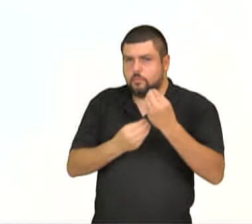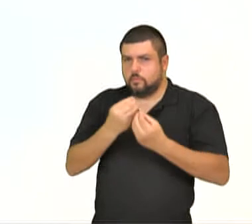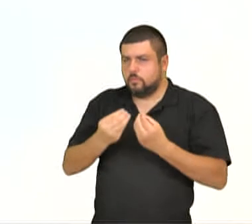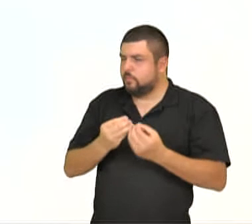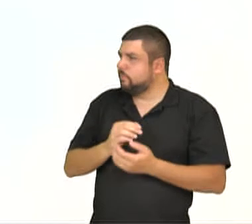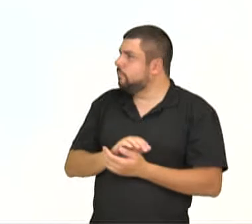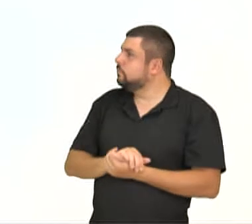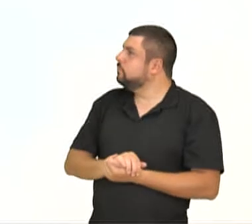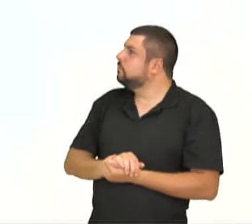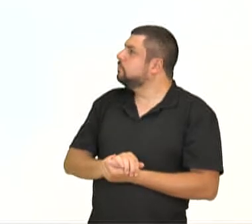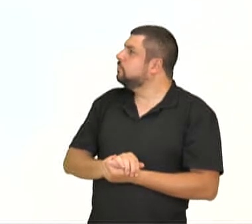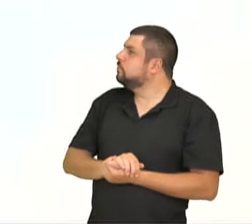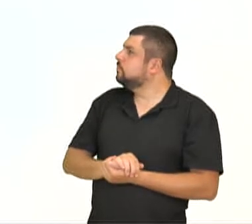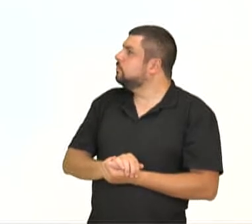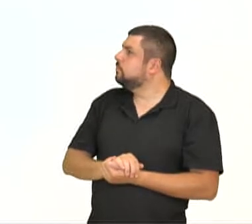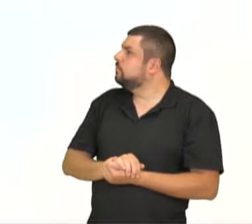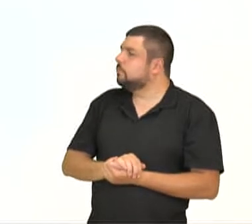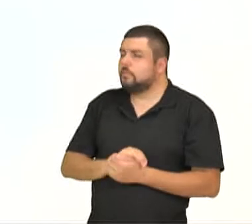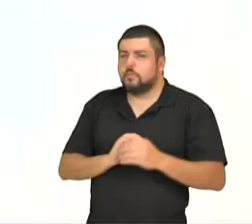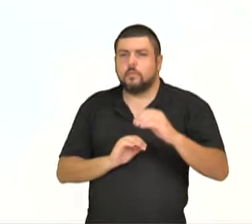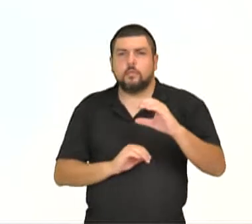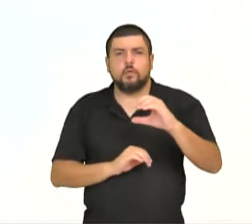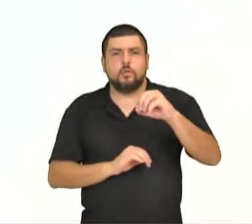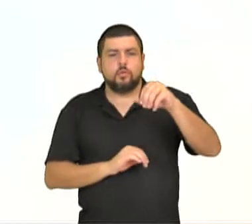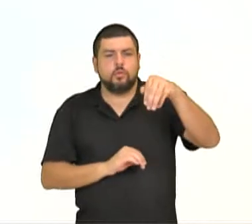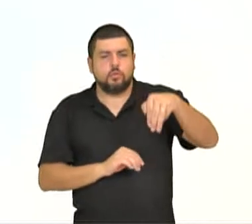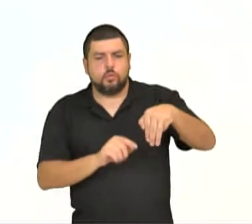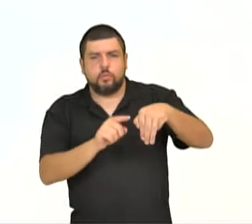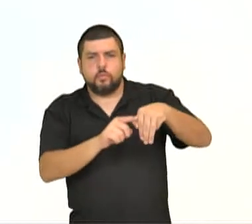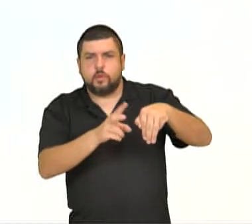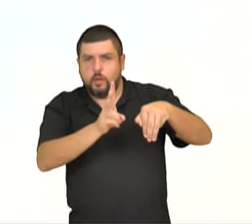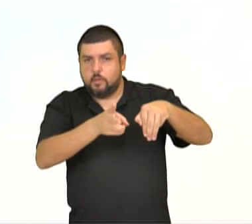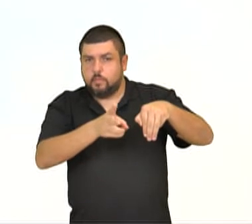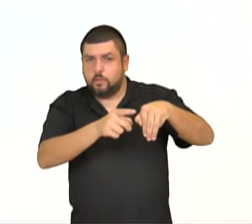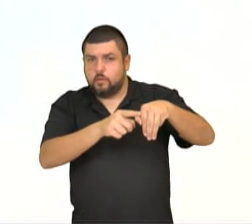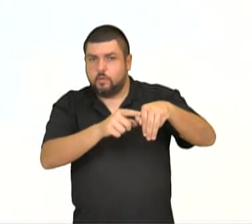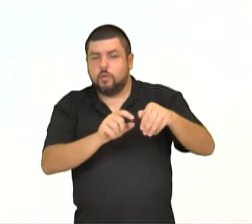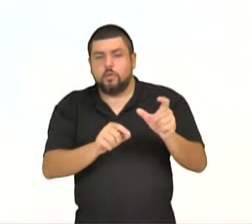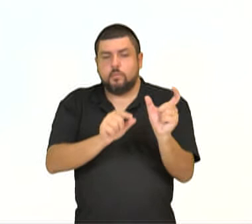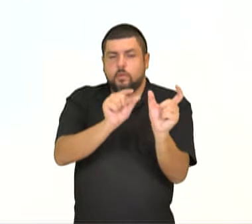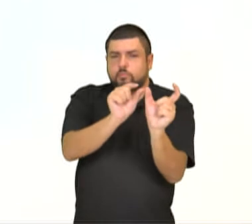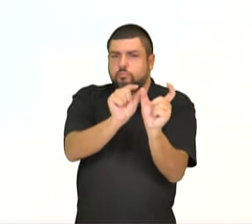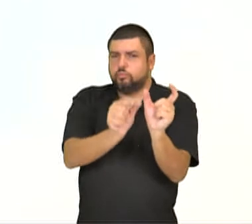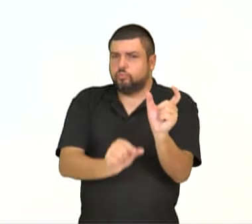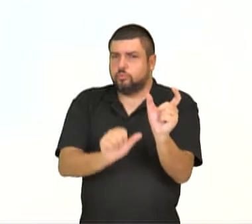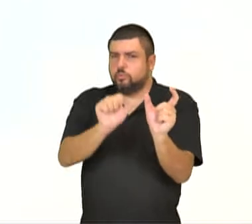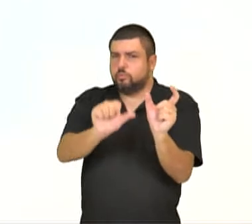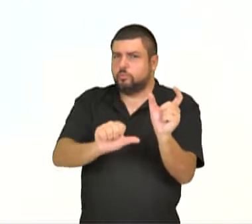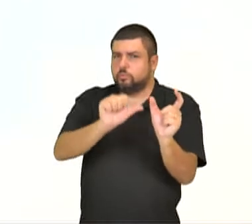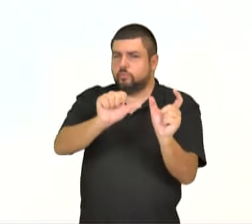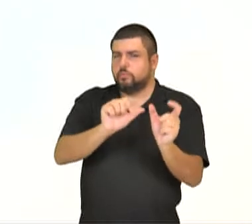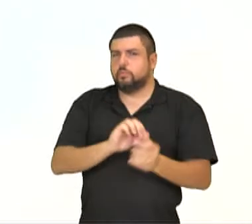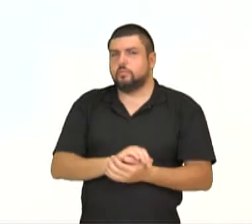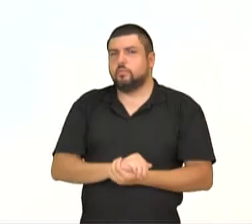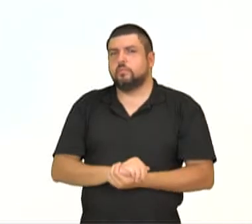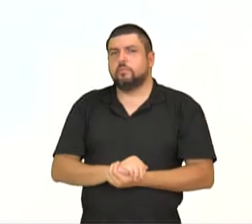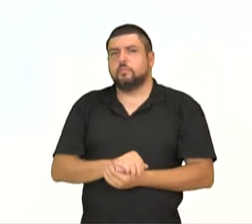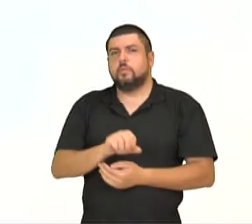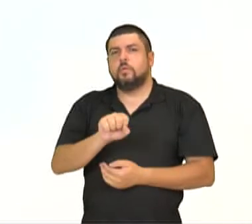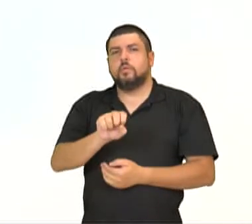coma usted. Então a raiz continua igual, só muda a terminação. Certo? Aqui, subir,